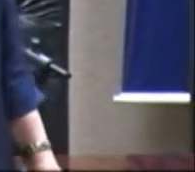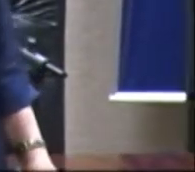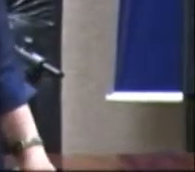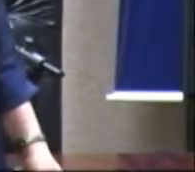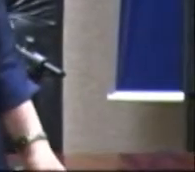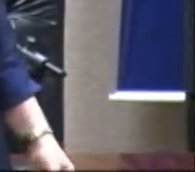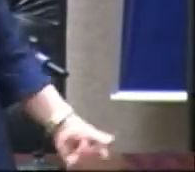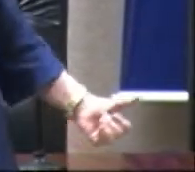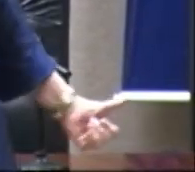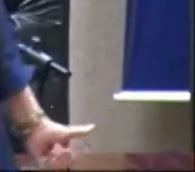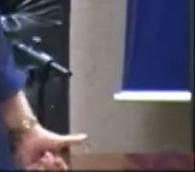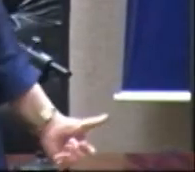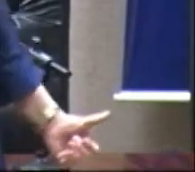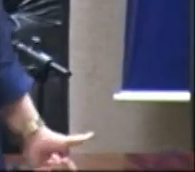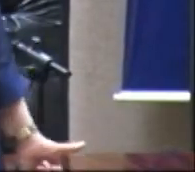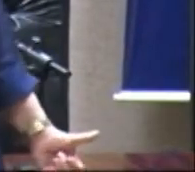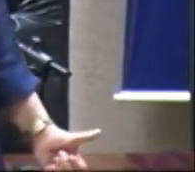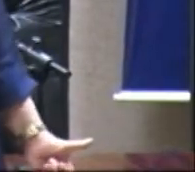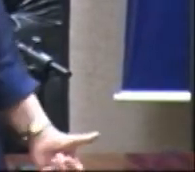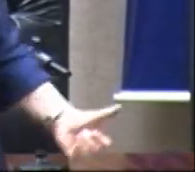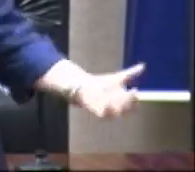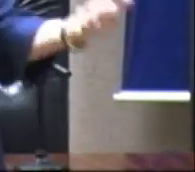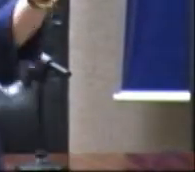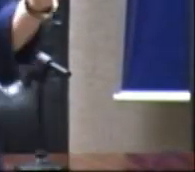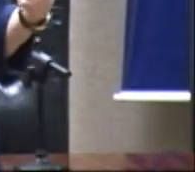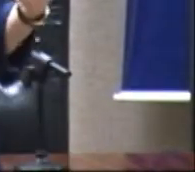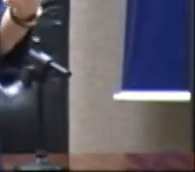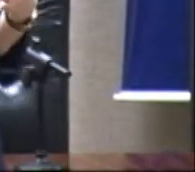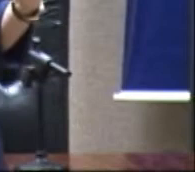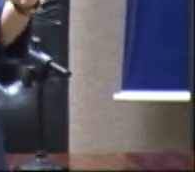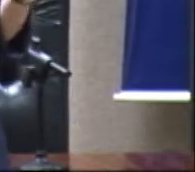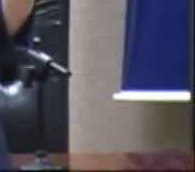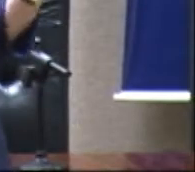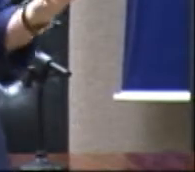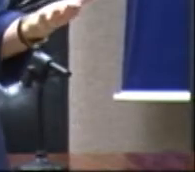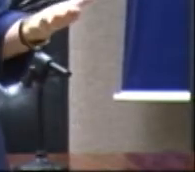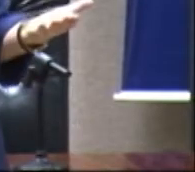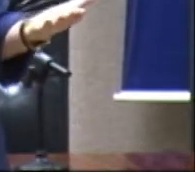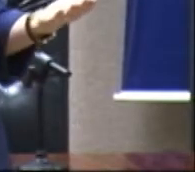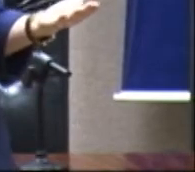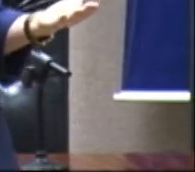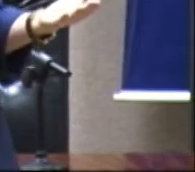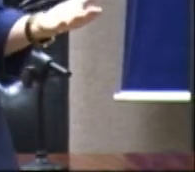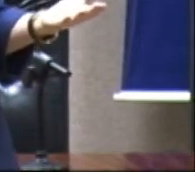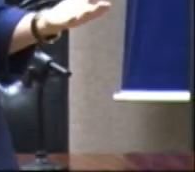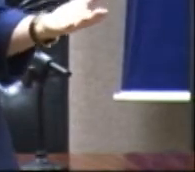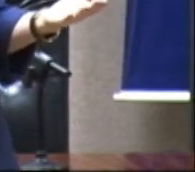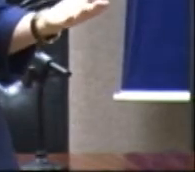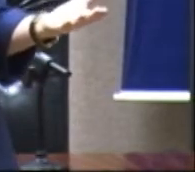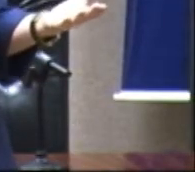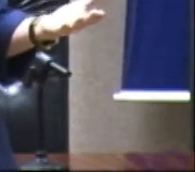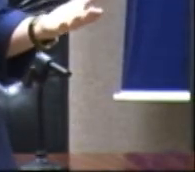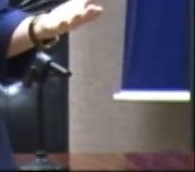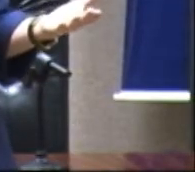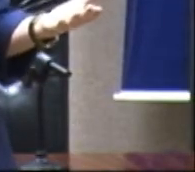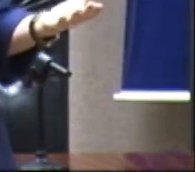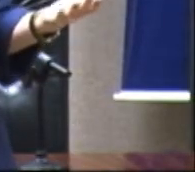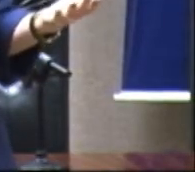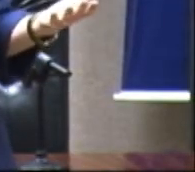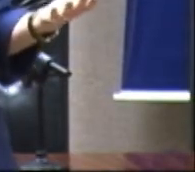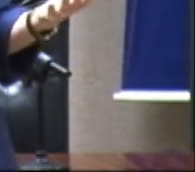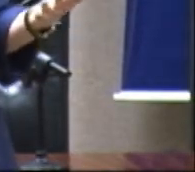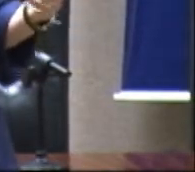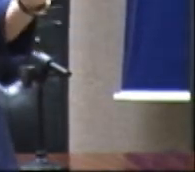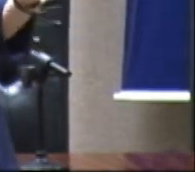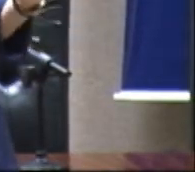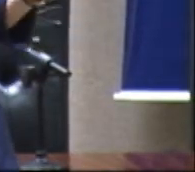muito. Espera-se que os professores, na maioria das vezes, quando a gente passa essas informações para os professores,